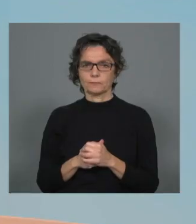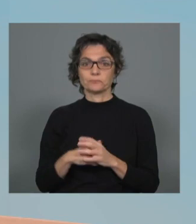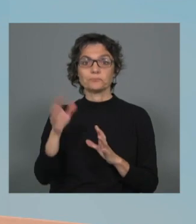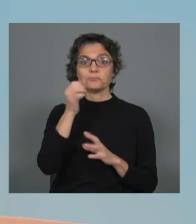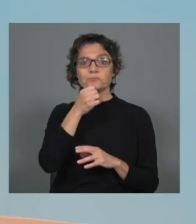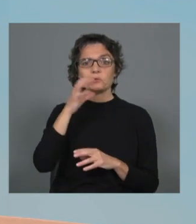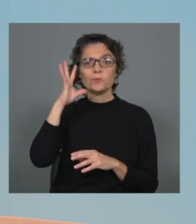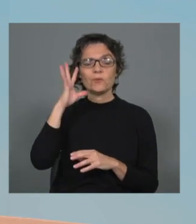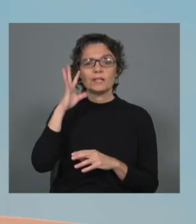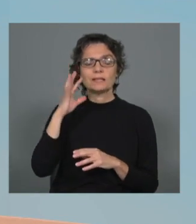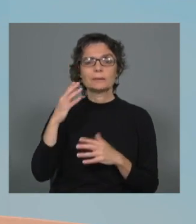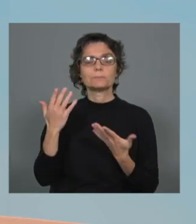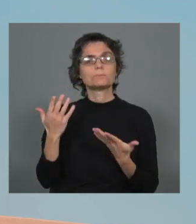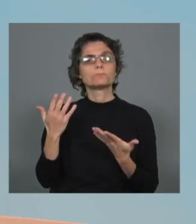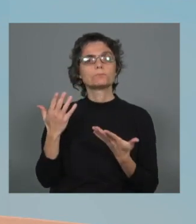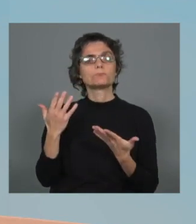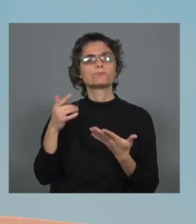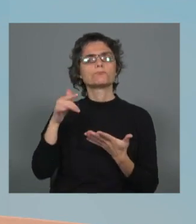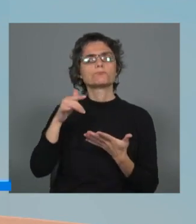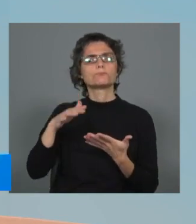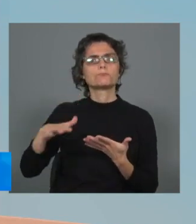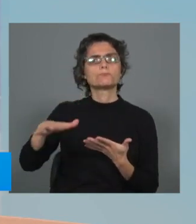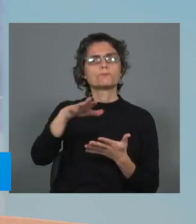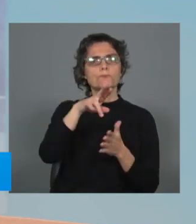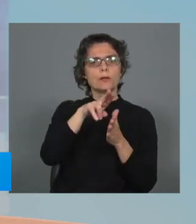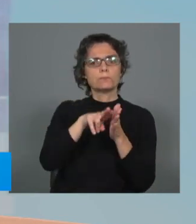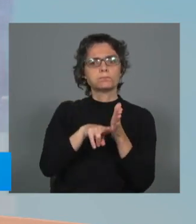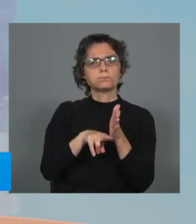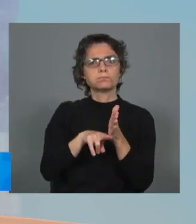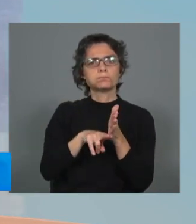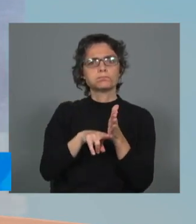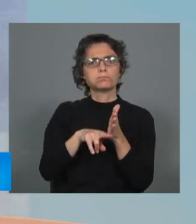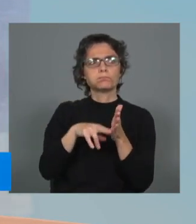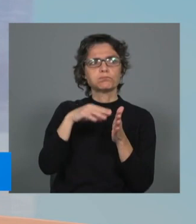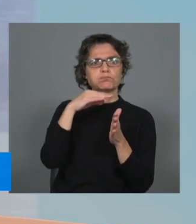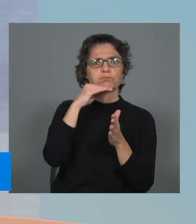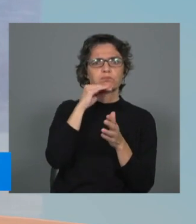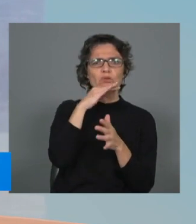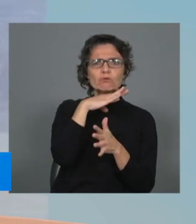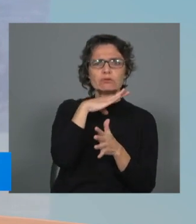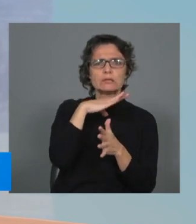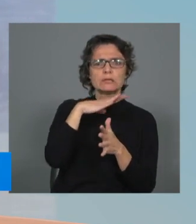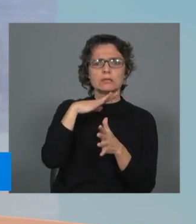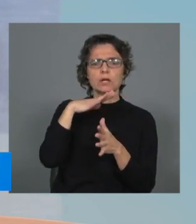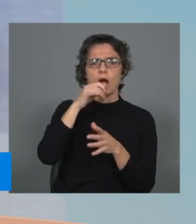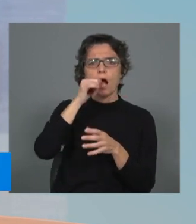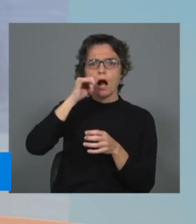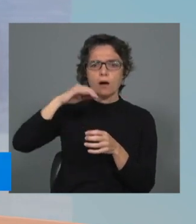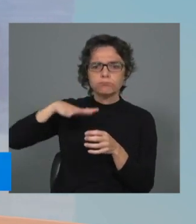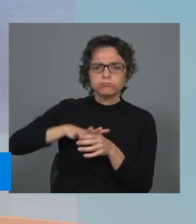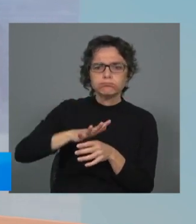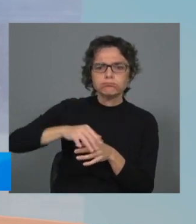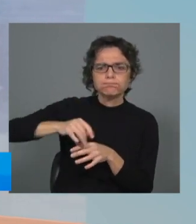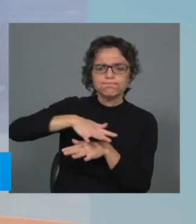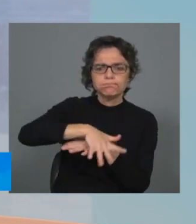Olá, muito boa tarde. Pôr fim ao cemitério frio, sem lápides, no Mediterrâneo e propor a fraternidade a partir do diálogo entre